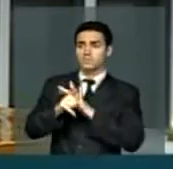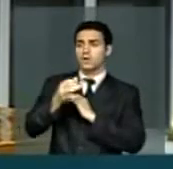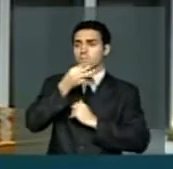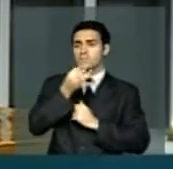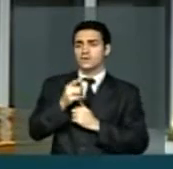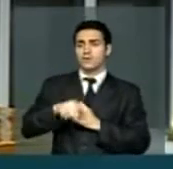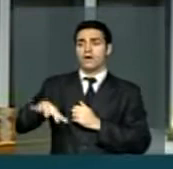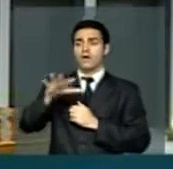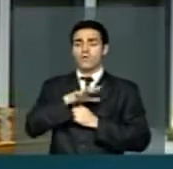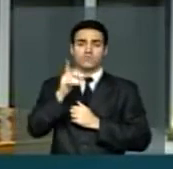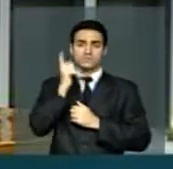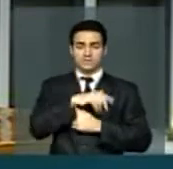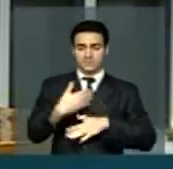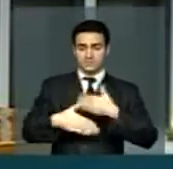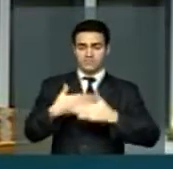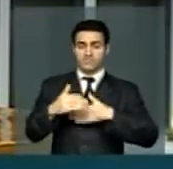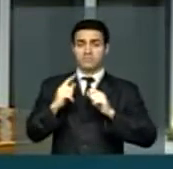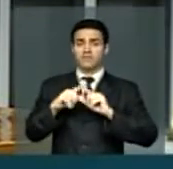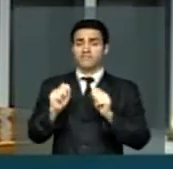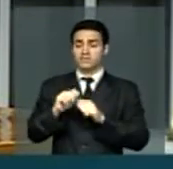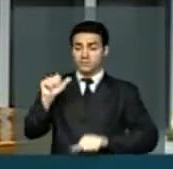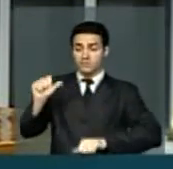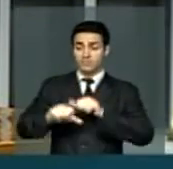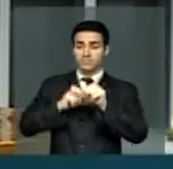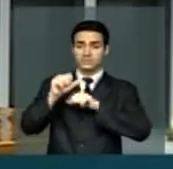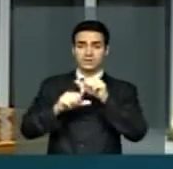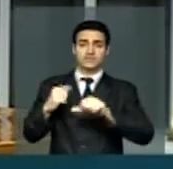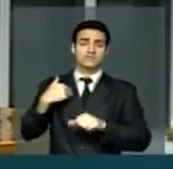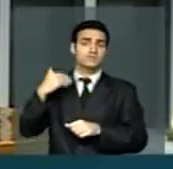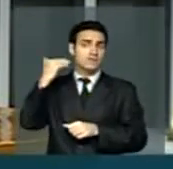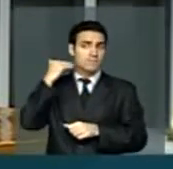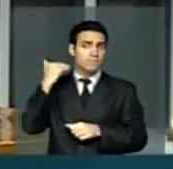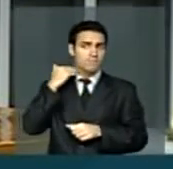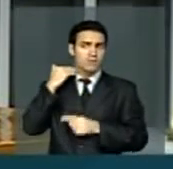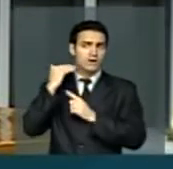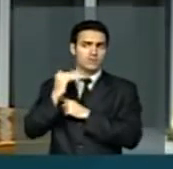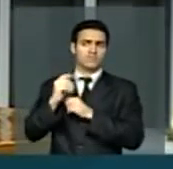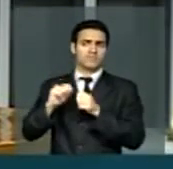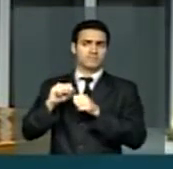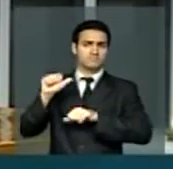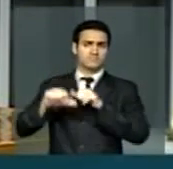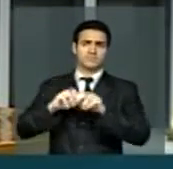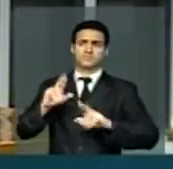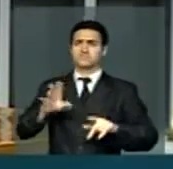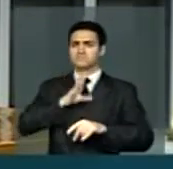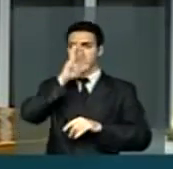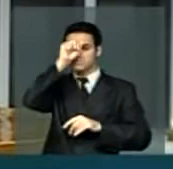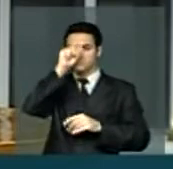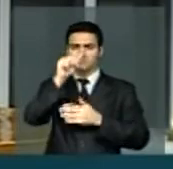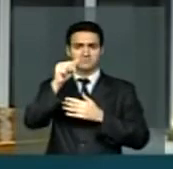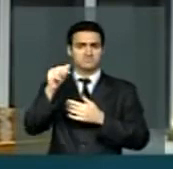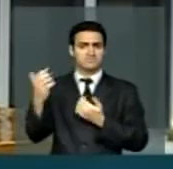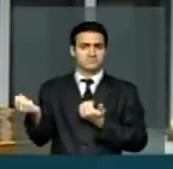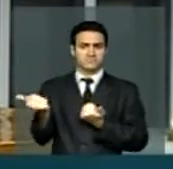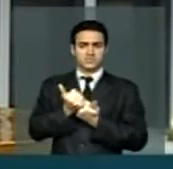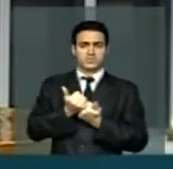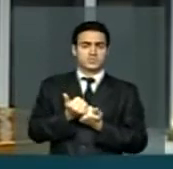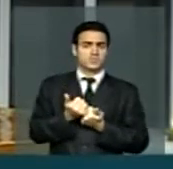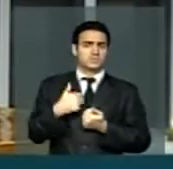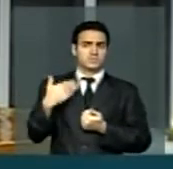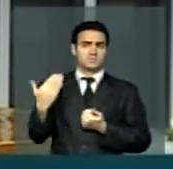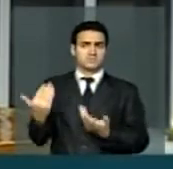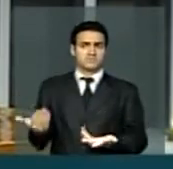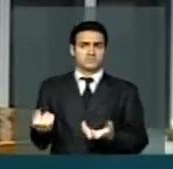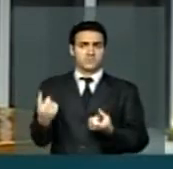desenvolvimento econômico, tenha produzido uma mudança na direção do banco de forma absolutamente abrupta, sem considerar que nós